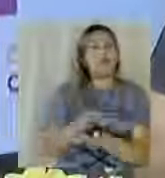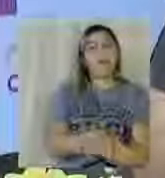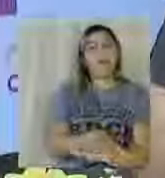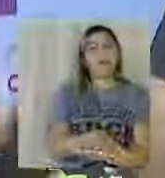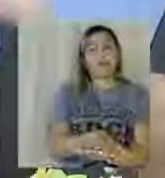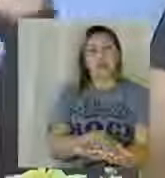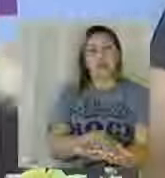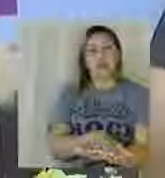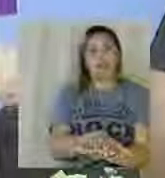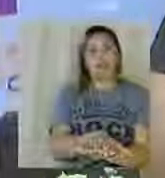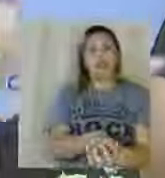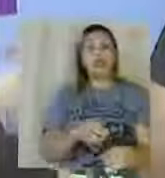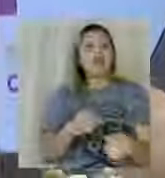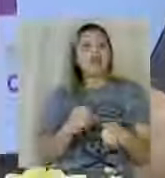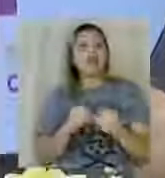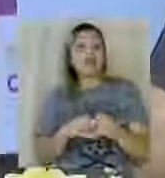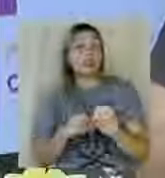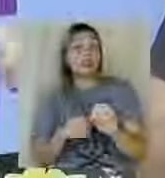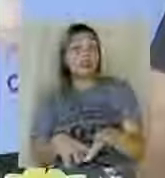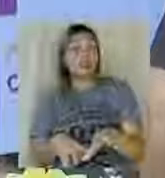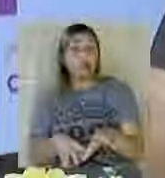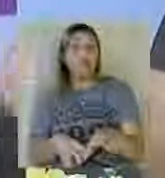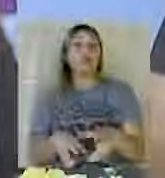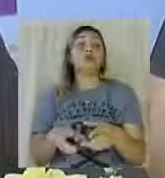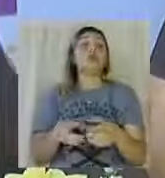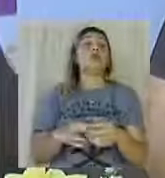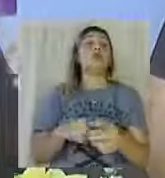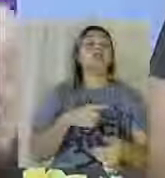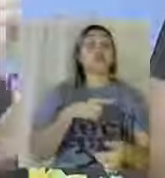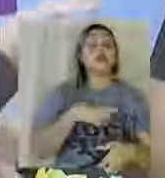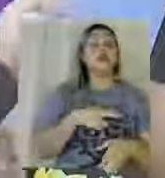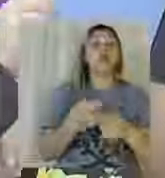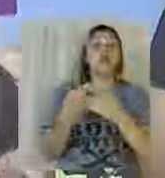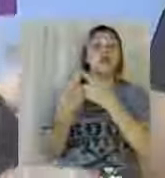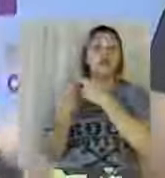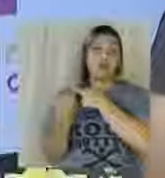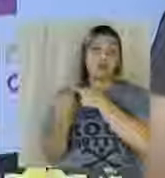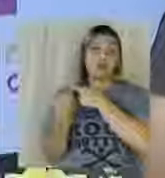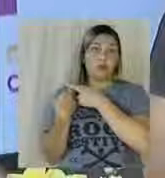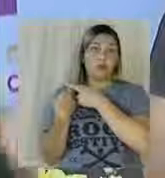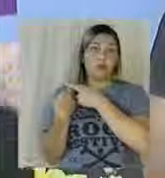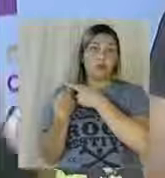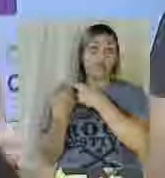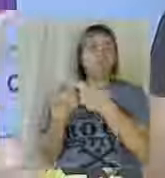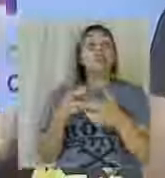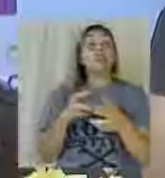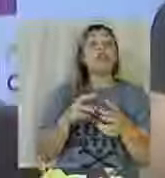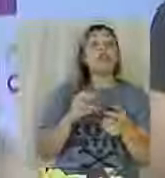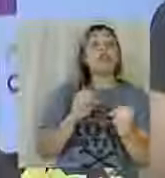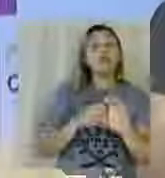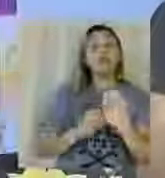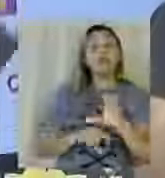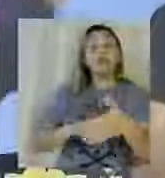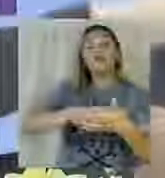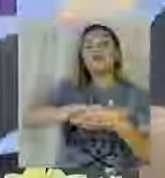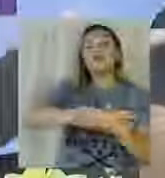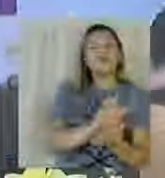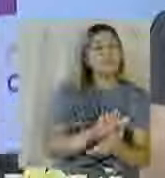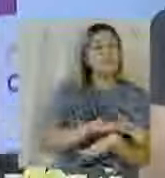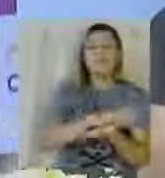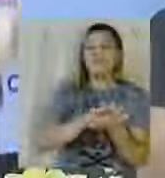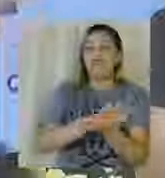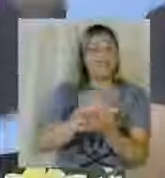séria, educação de qualidade. E educação de qualidade é educação sem preconceito. Fiquem com Deus.